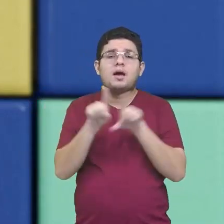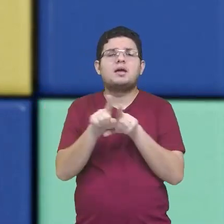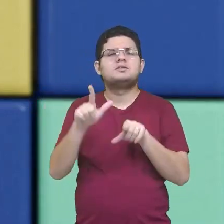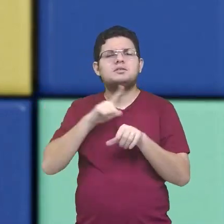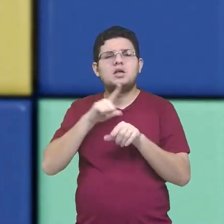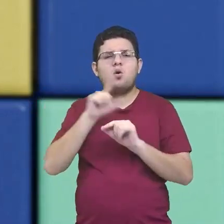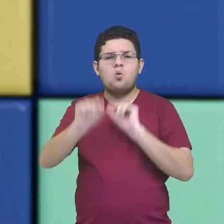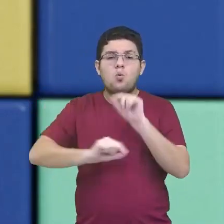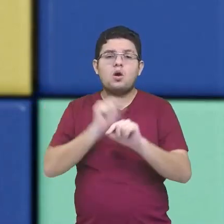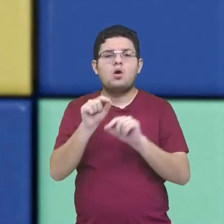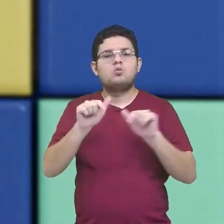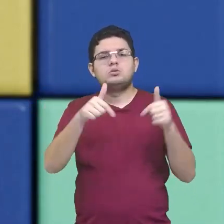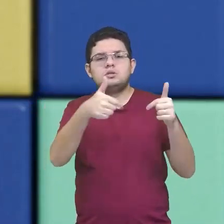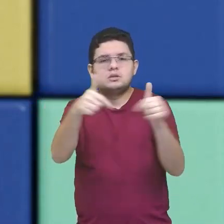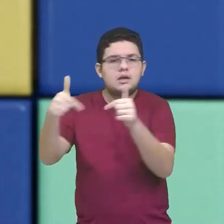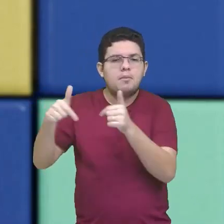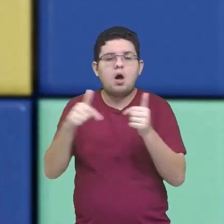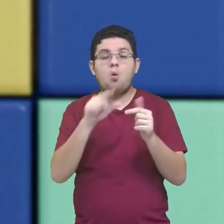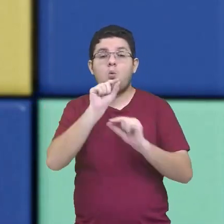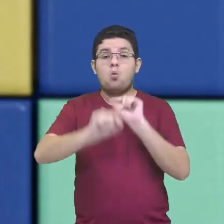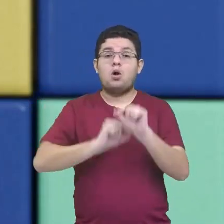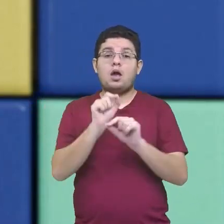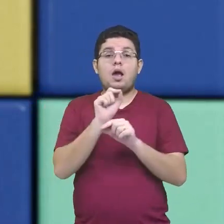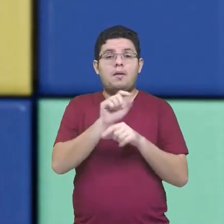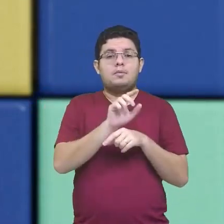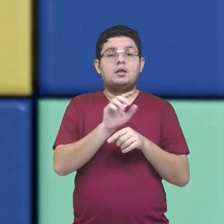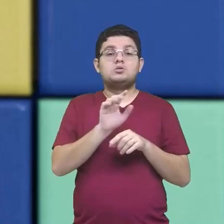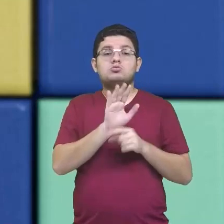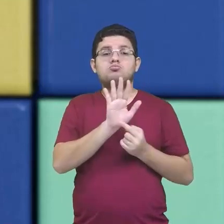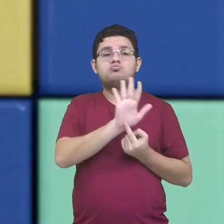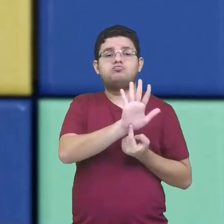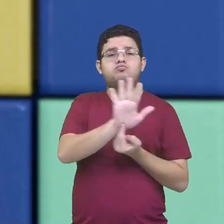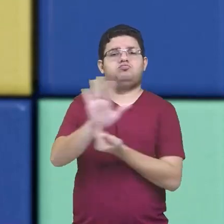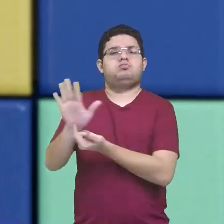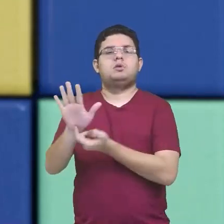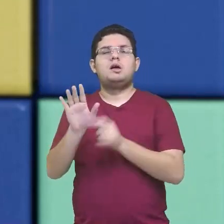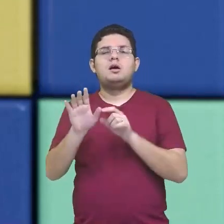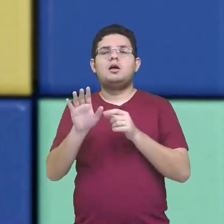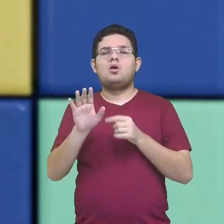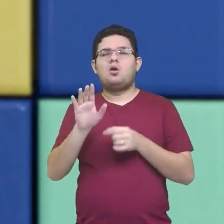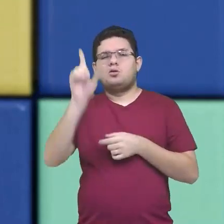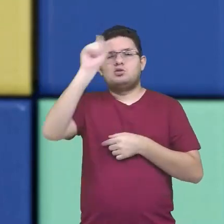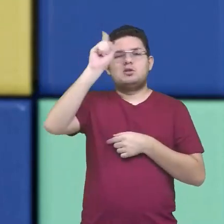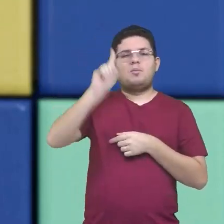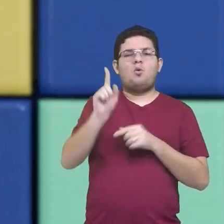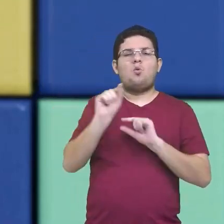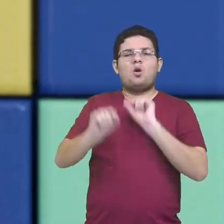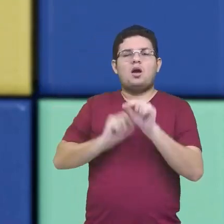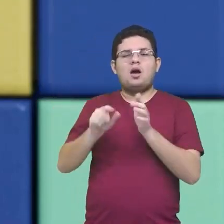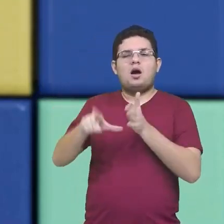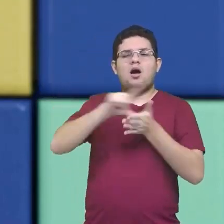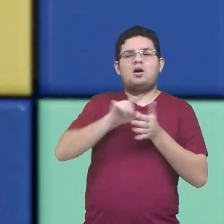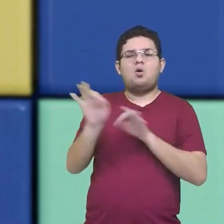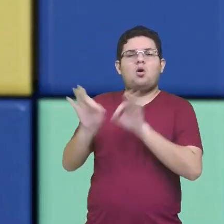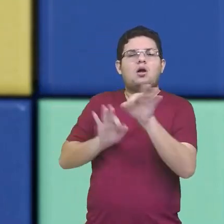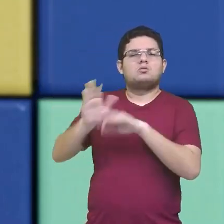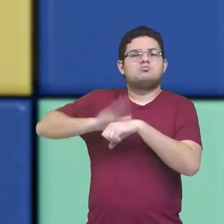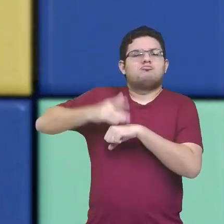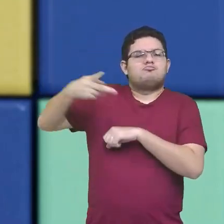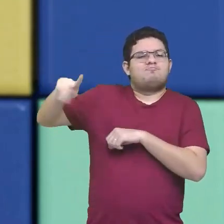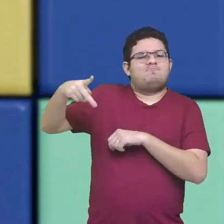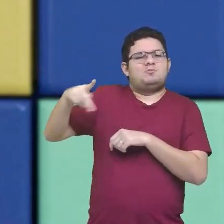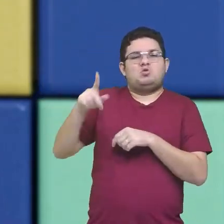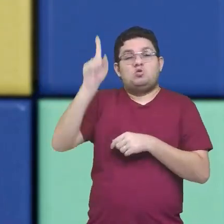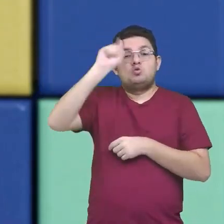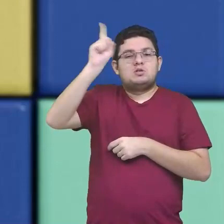gente está vendo ali uma exposição no museu, a gente não tem noção do trabalho que ocorre nesses bastidores. Mas a